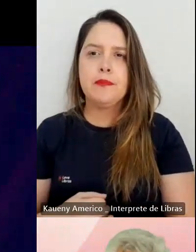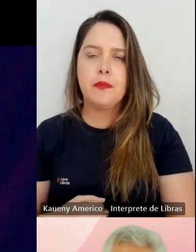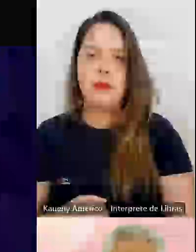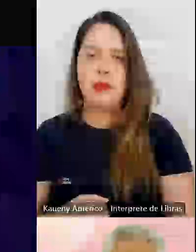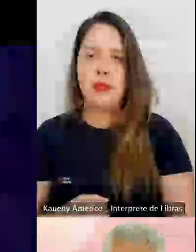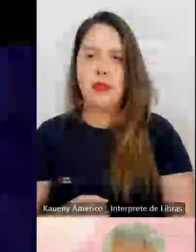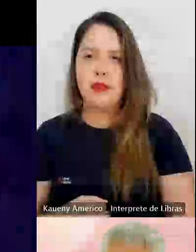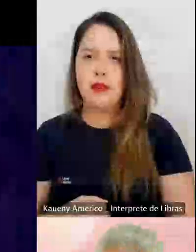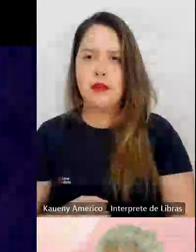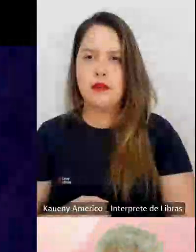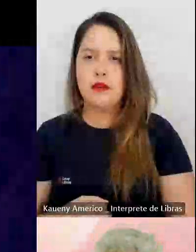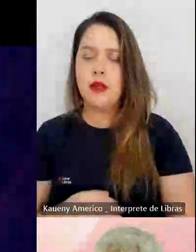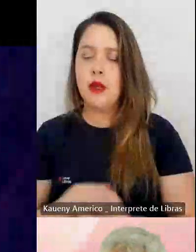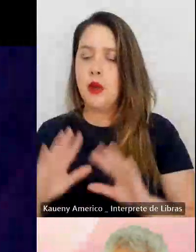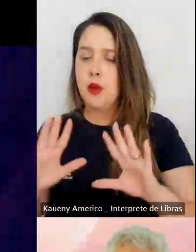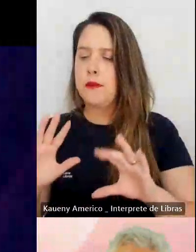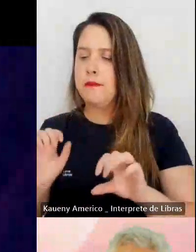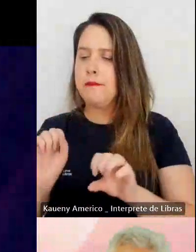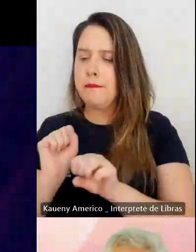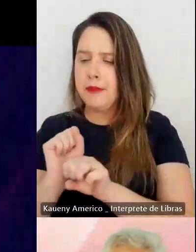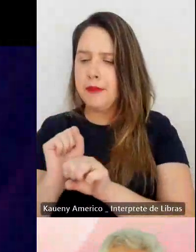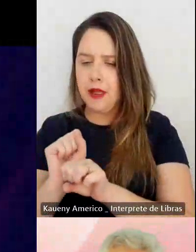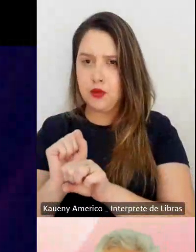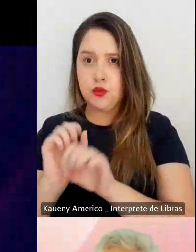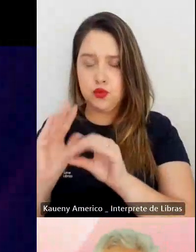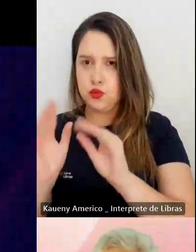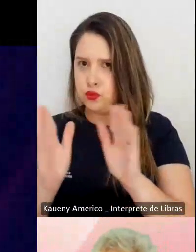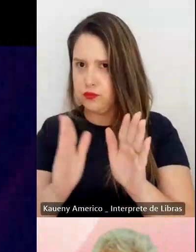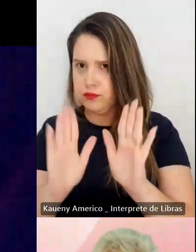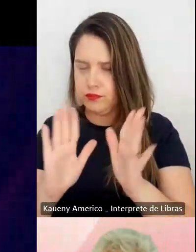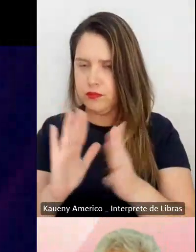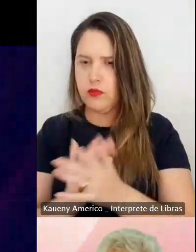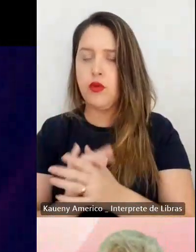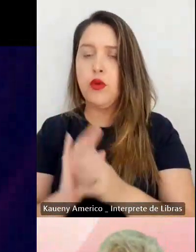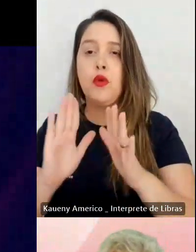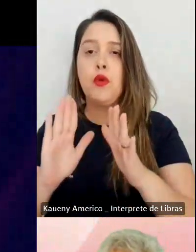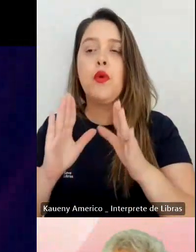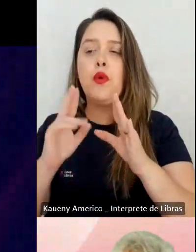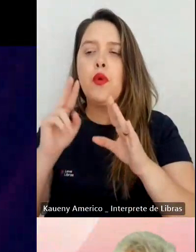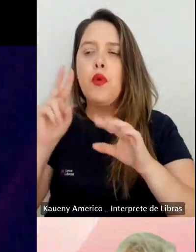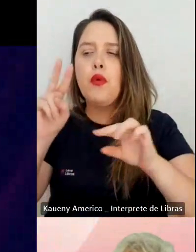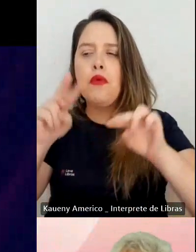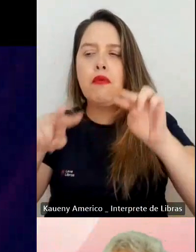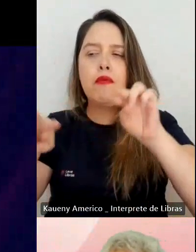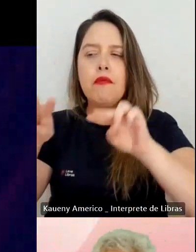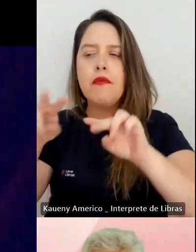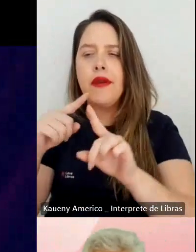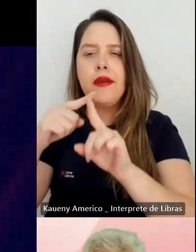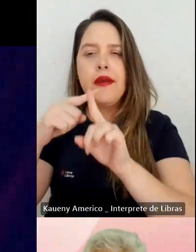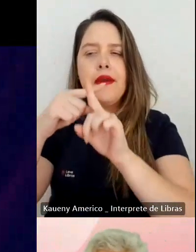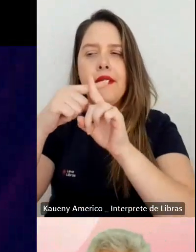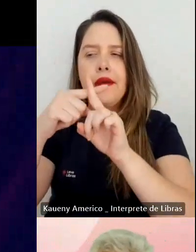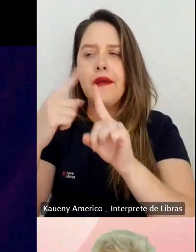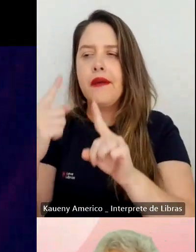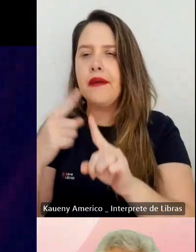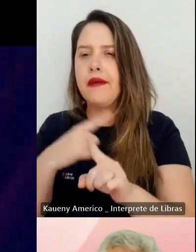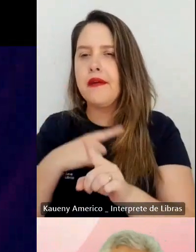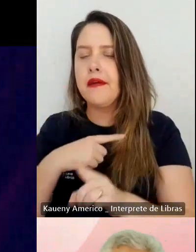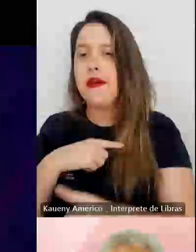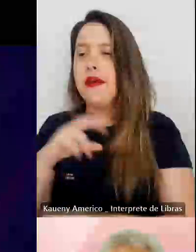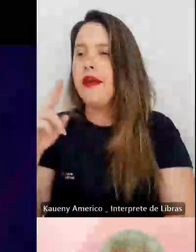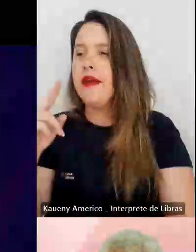para tudo e presta atenção nessa parte. O fato de vir positivo BRCA1 e BRCA2 não